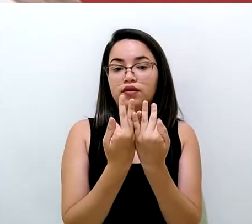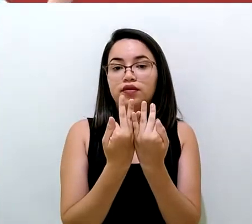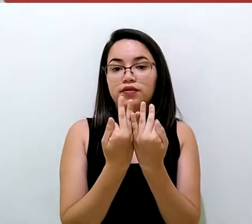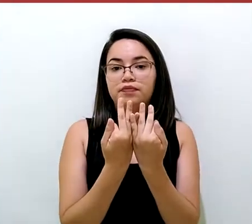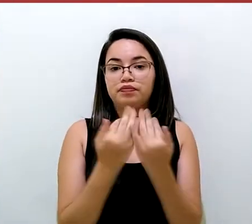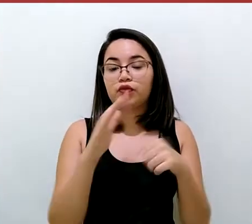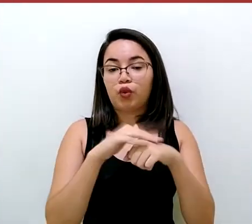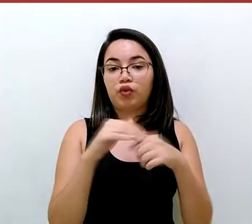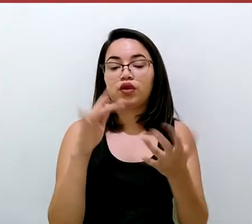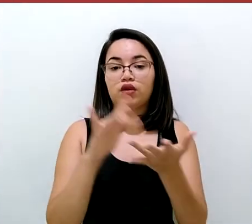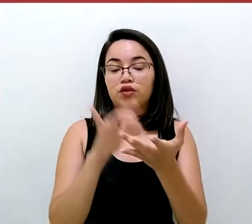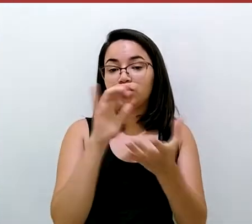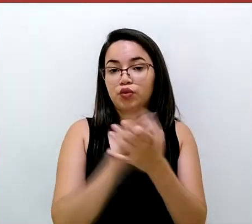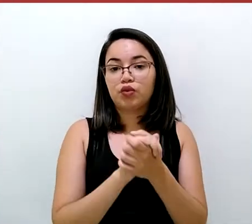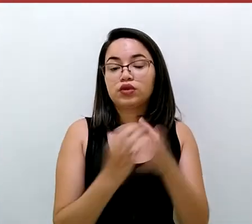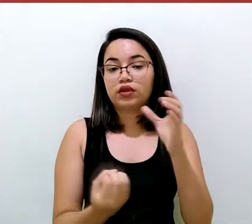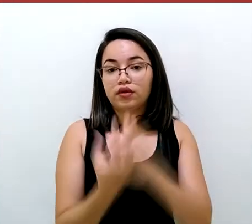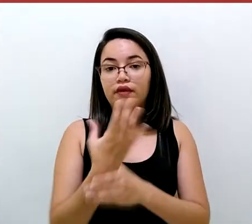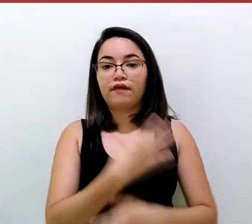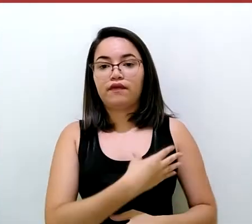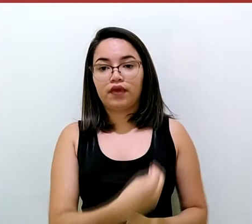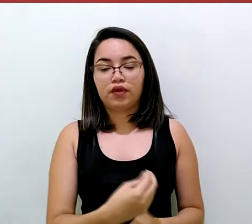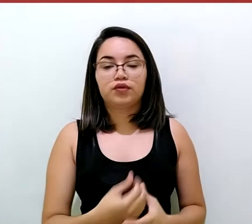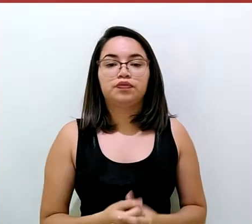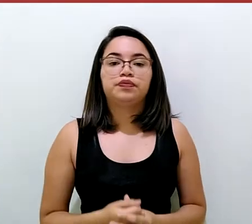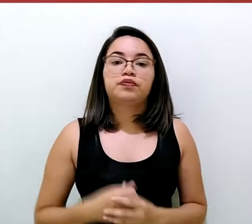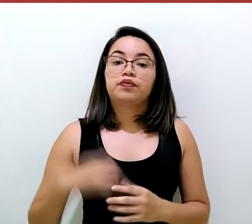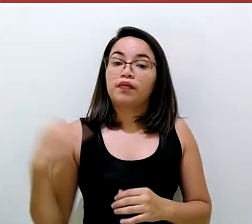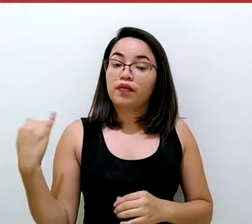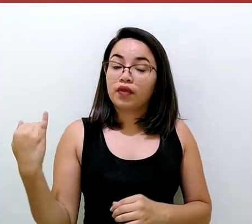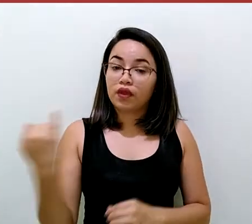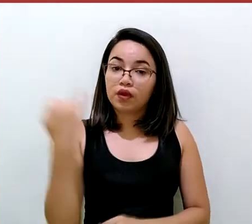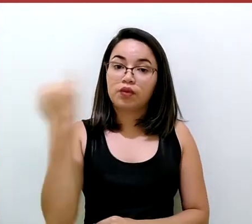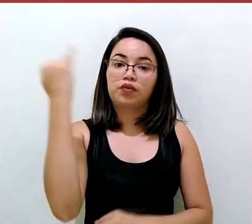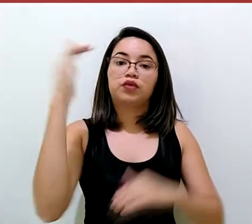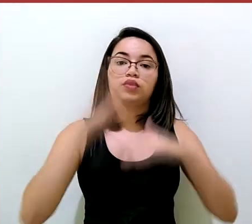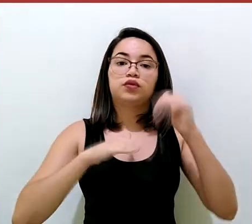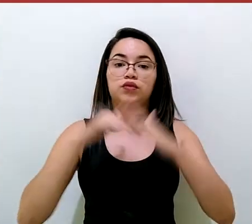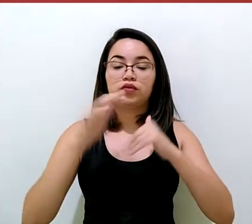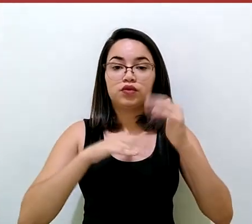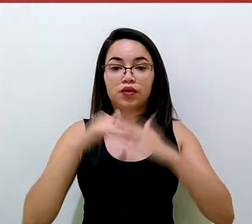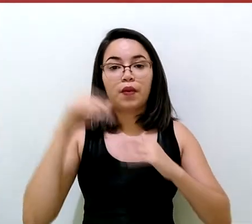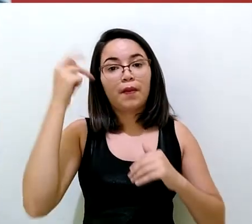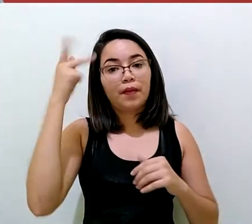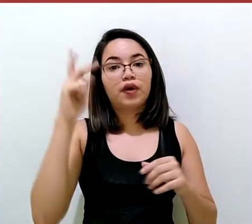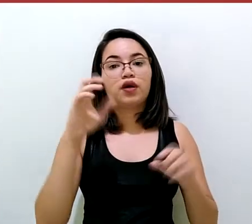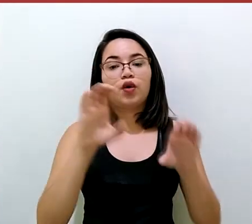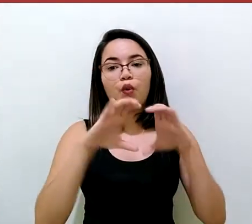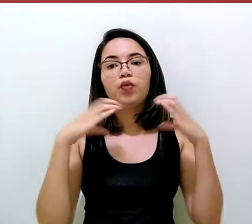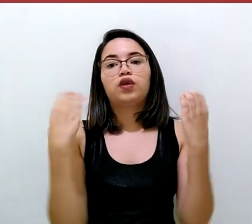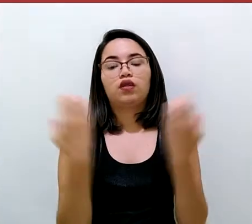família, sustentar a esposa e criar filhos, a importância da profissão deles